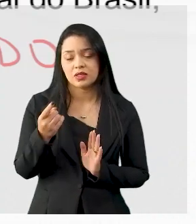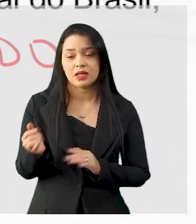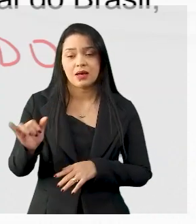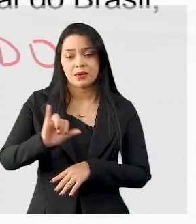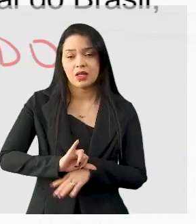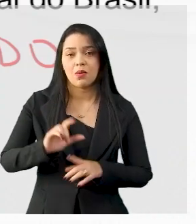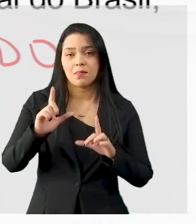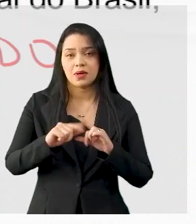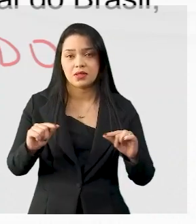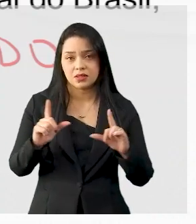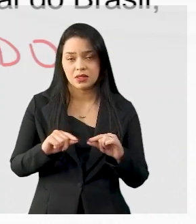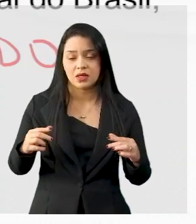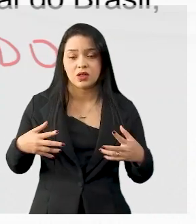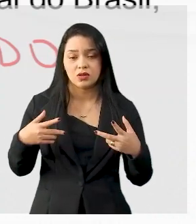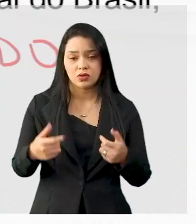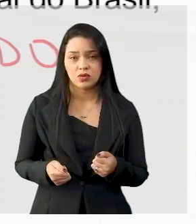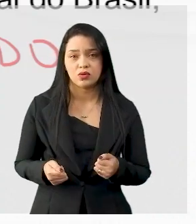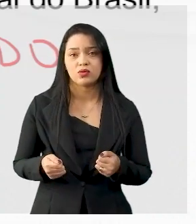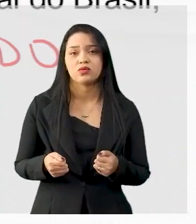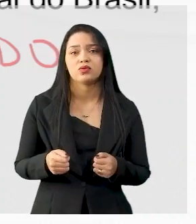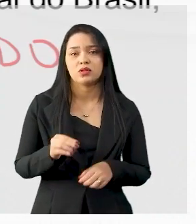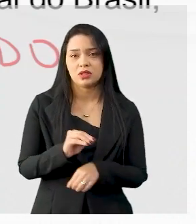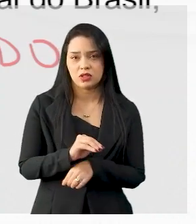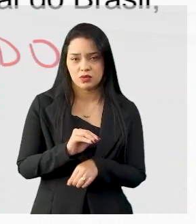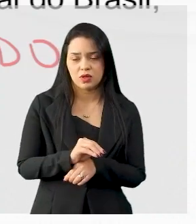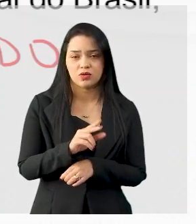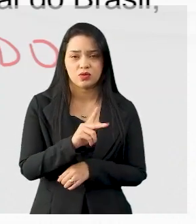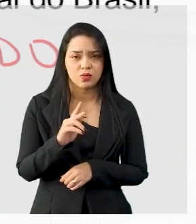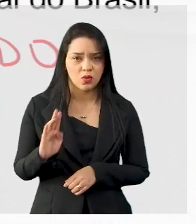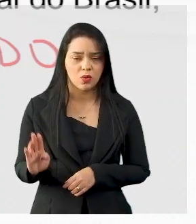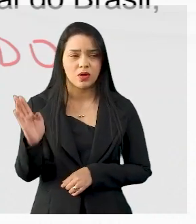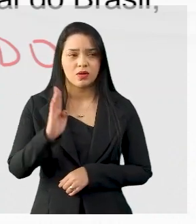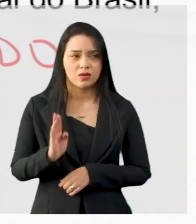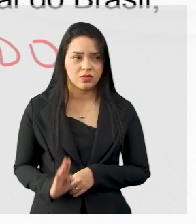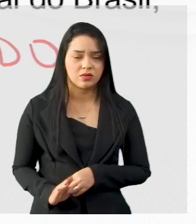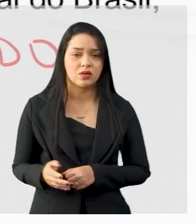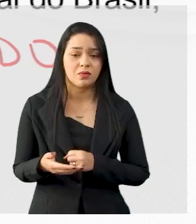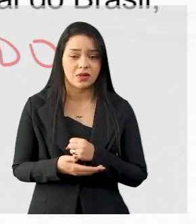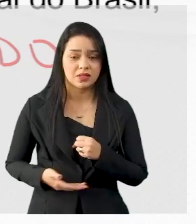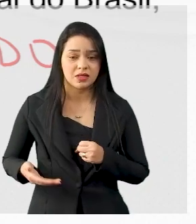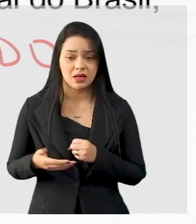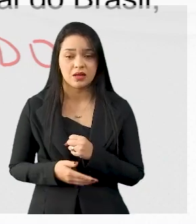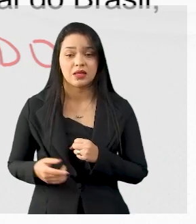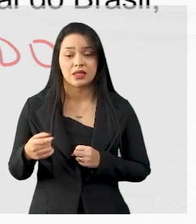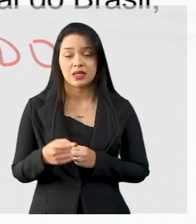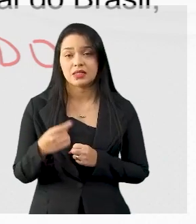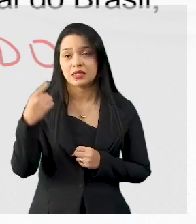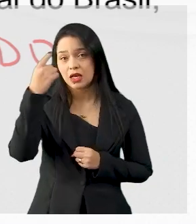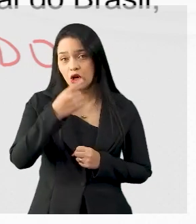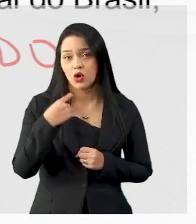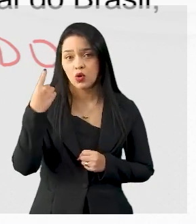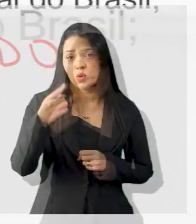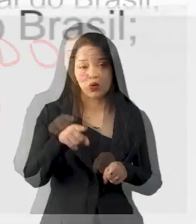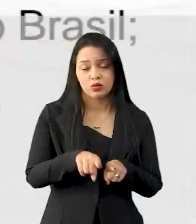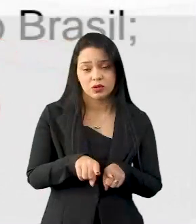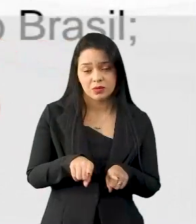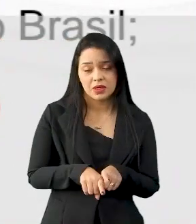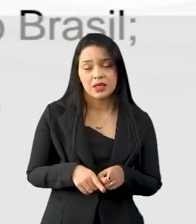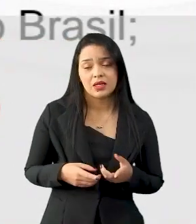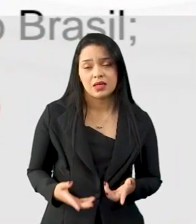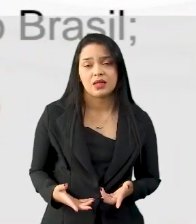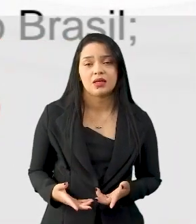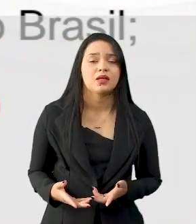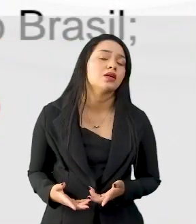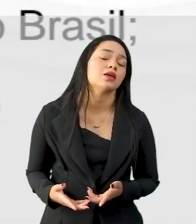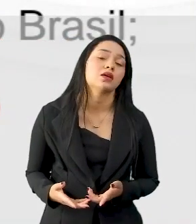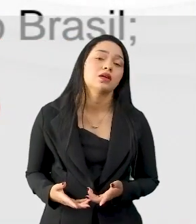Brasília. Todos os serviços públicos que são nacionais, eles são baseados em cima dessa hora, tá? E no caso